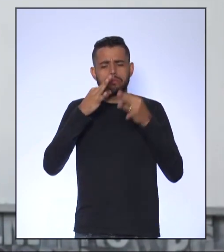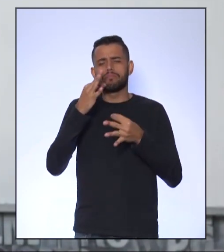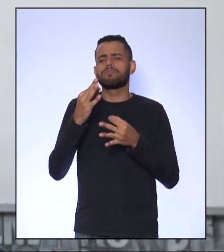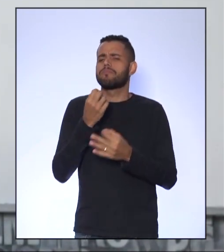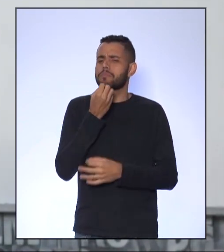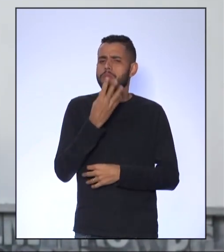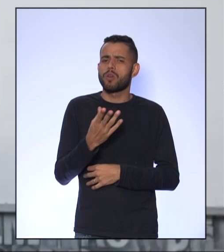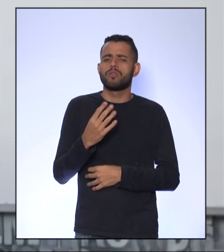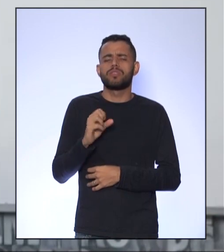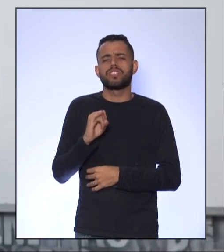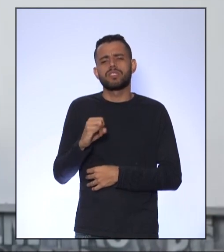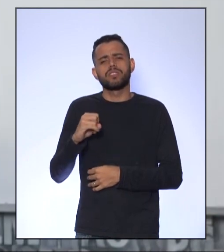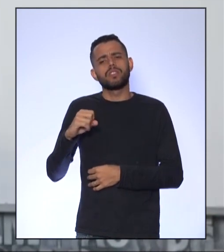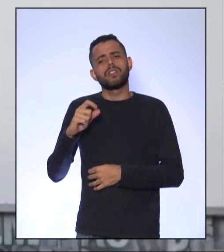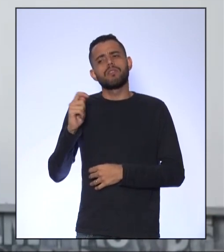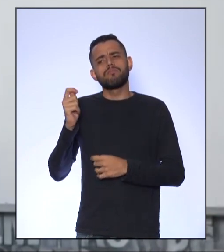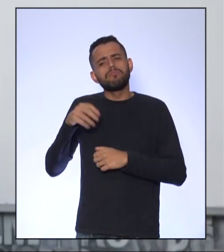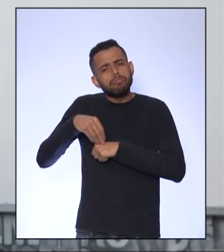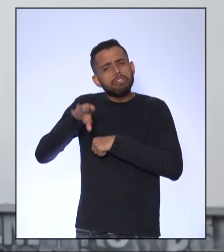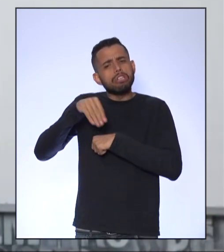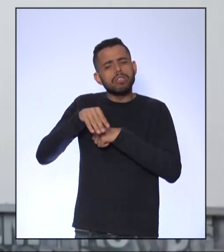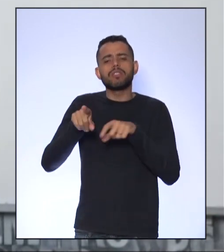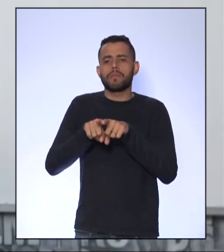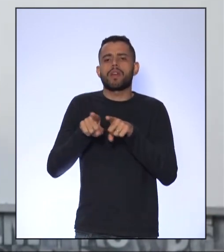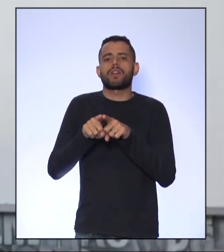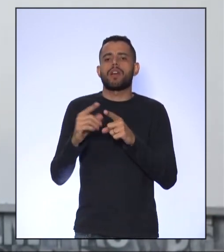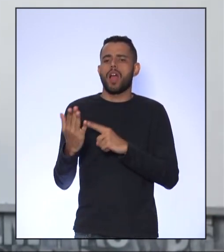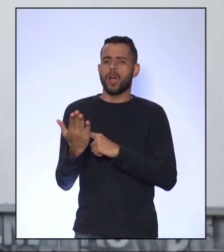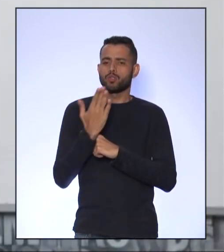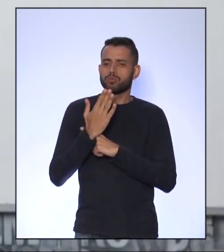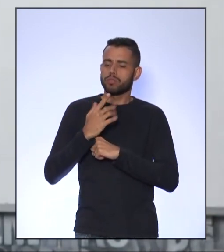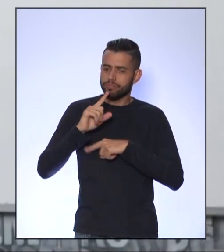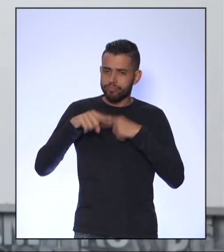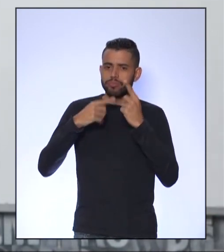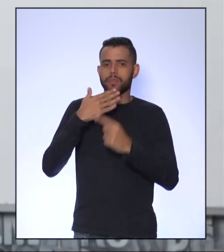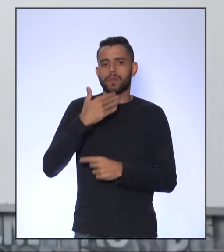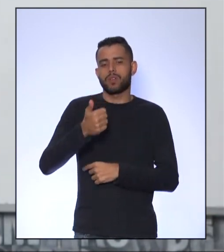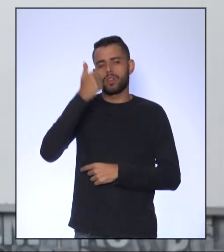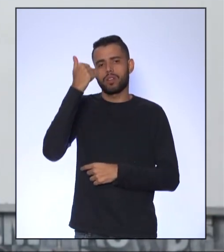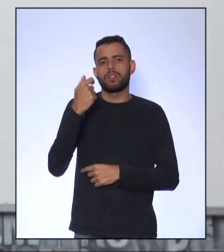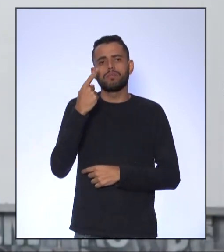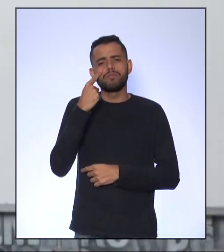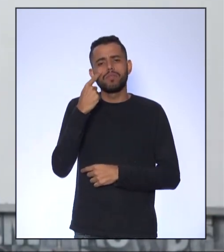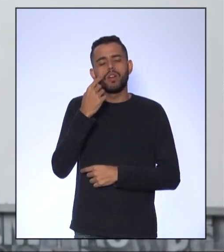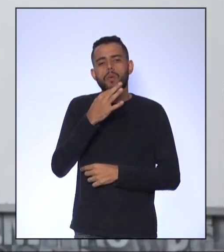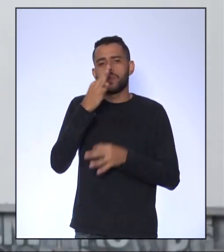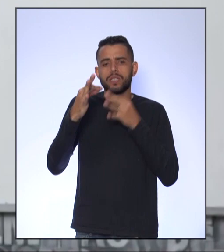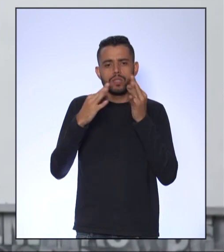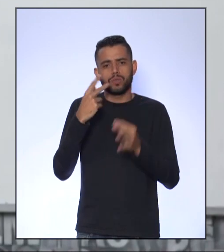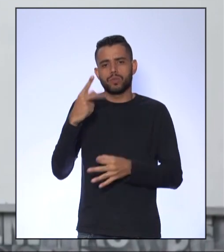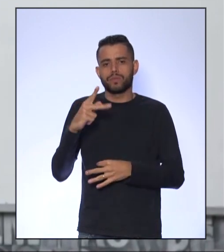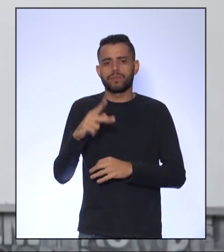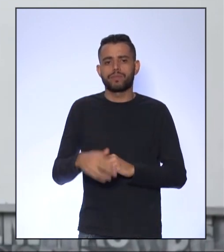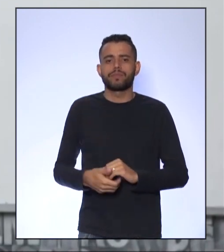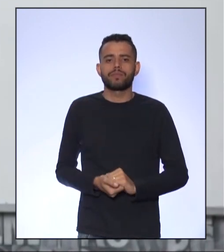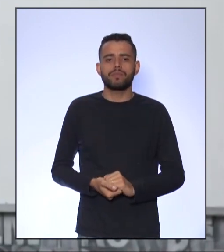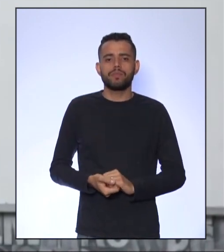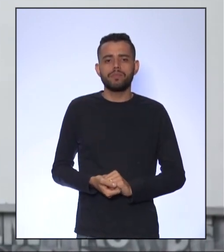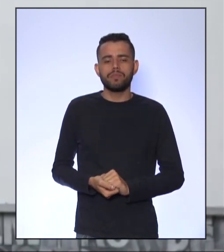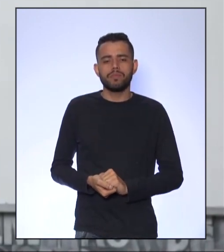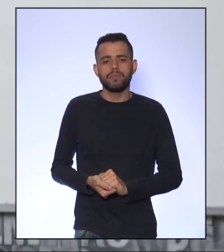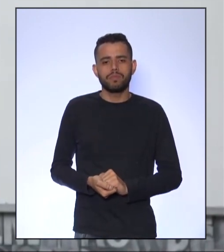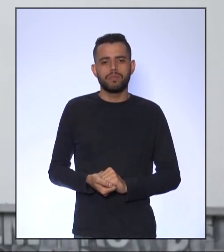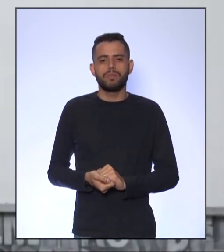positivas. Negativas ou construtivas sempre ajuda a mudar. Então vai mandando lá o que você está achando da aula. E aí nós temos uma pergunta